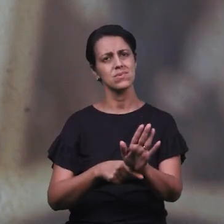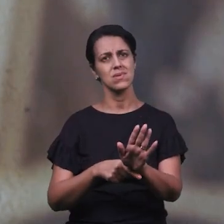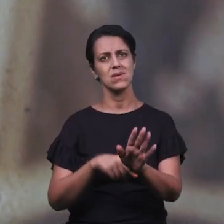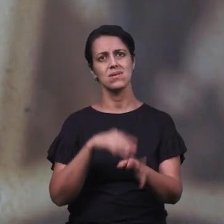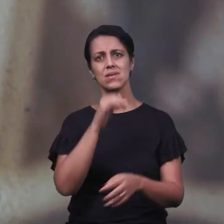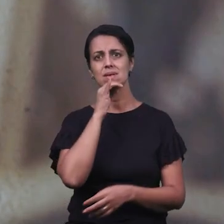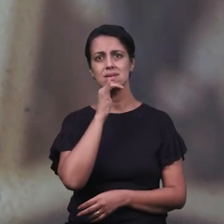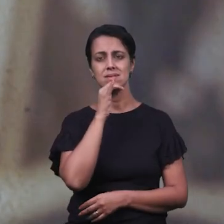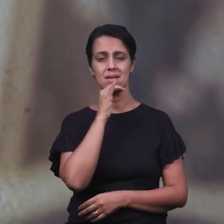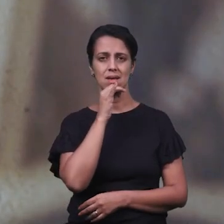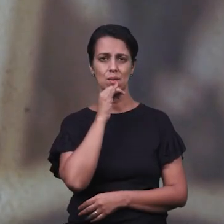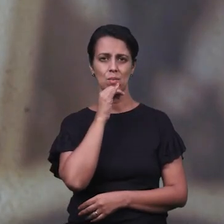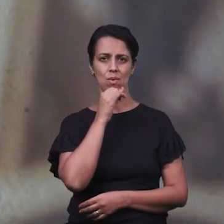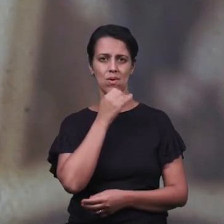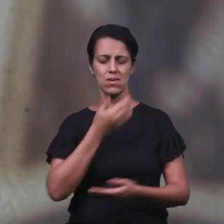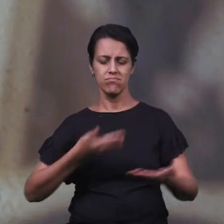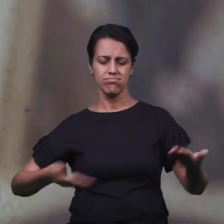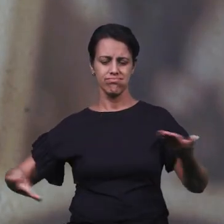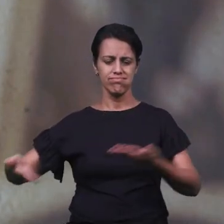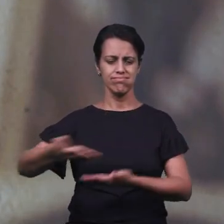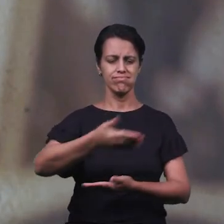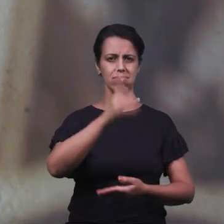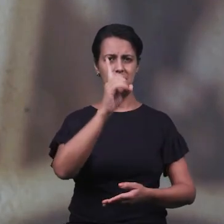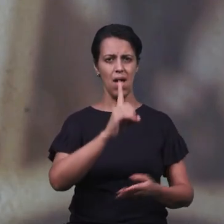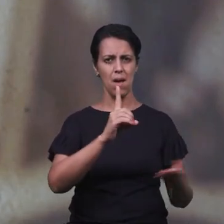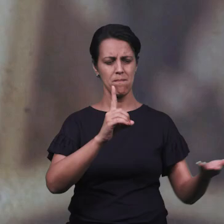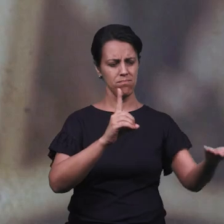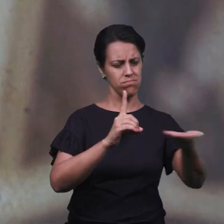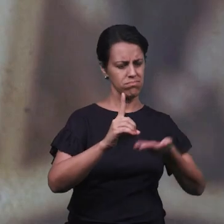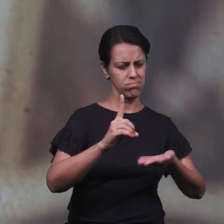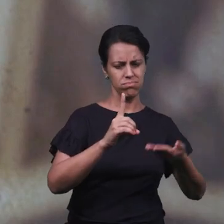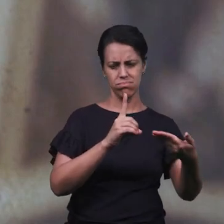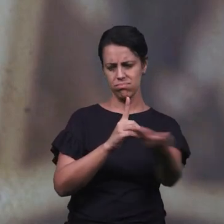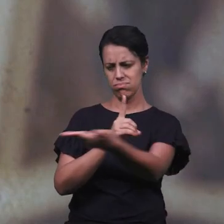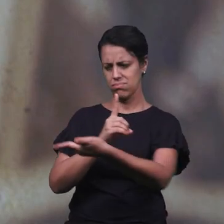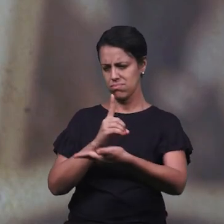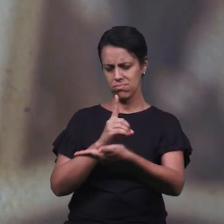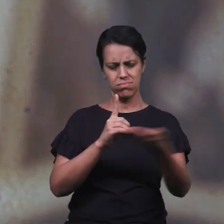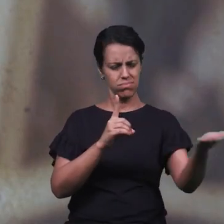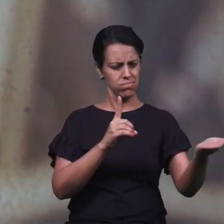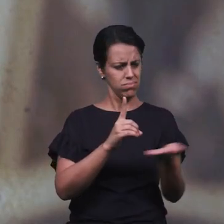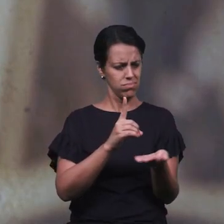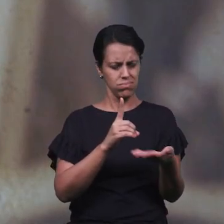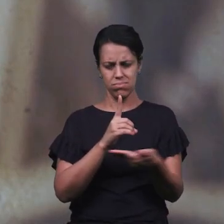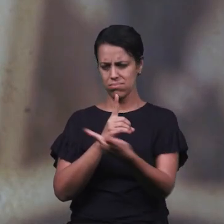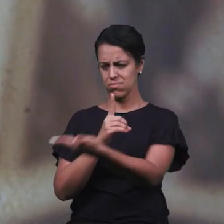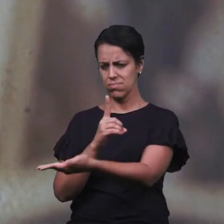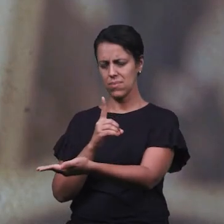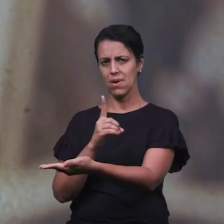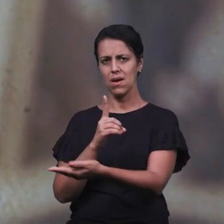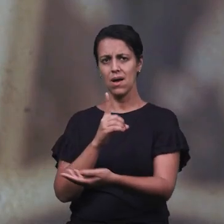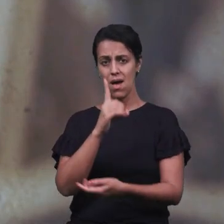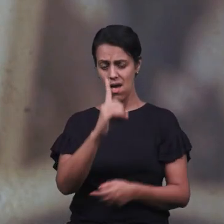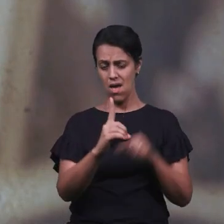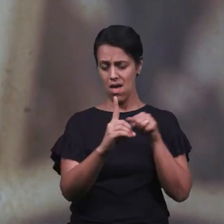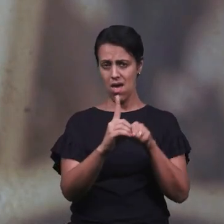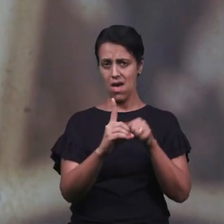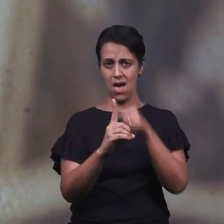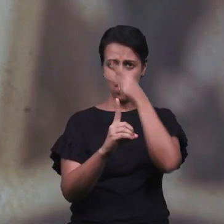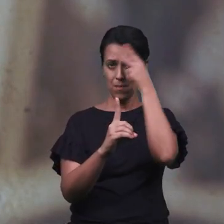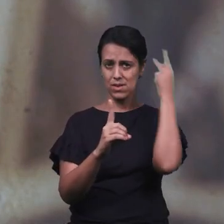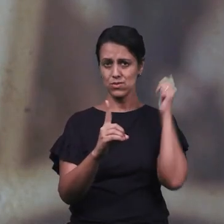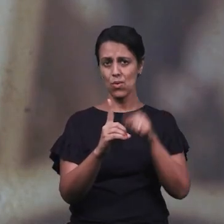caso da mediação, o mediador ele está ali para poder dar